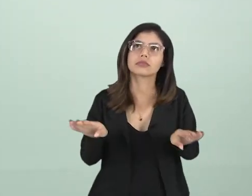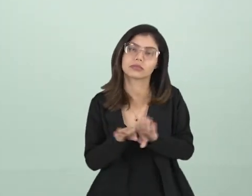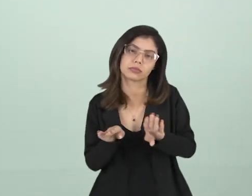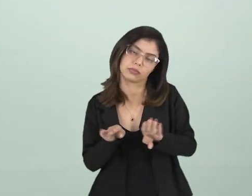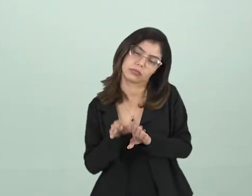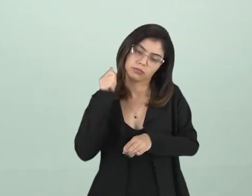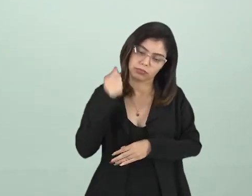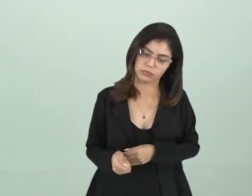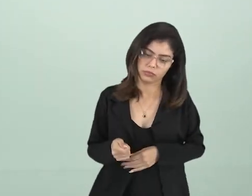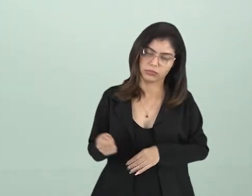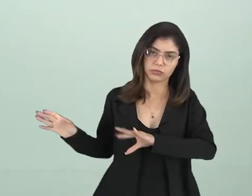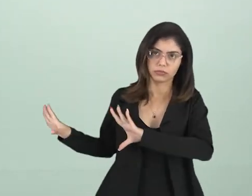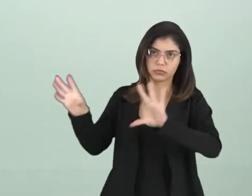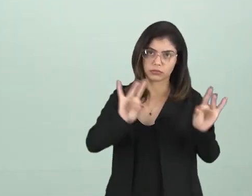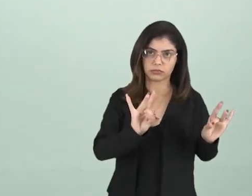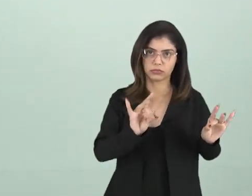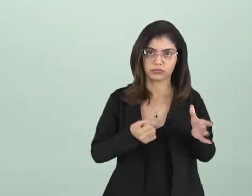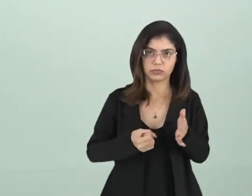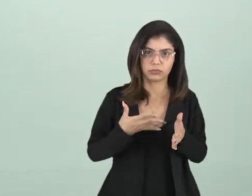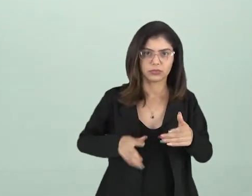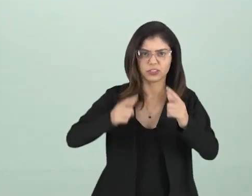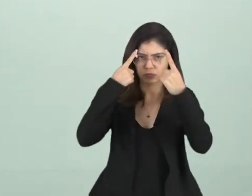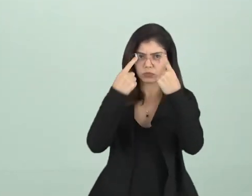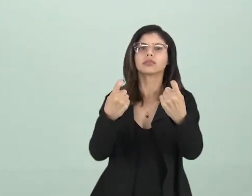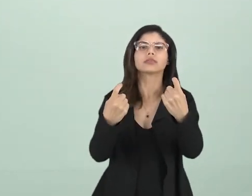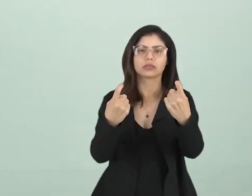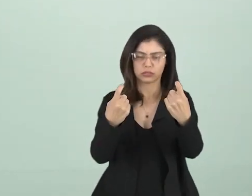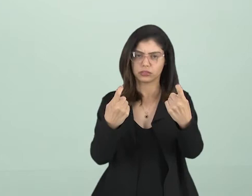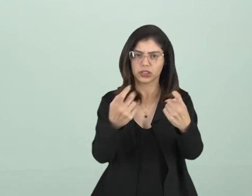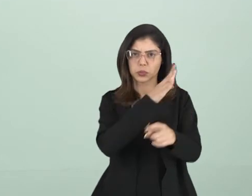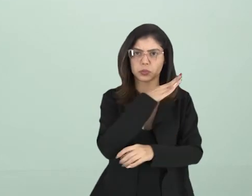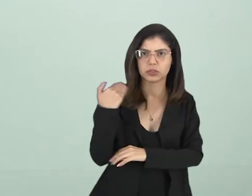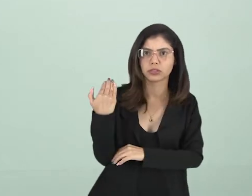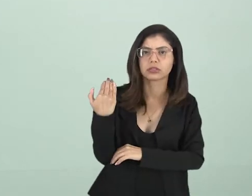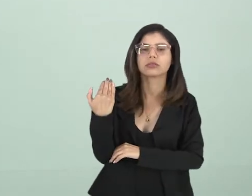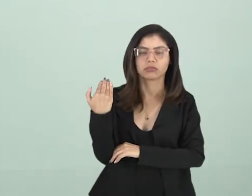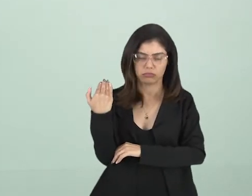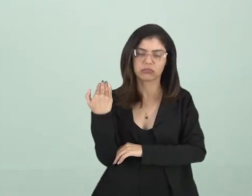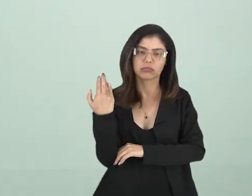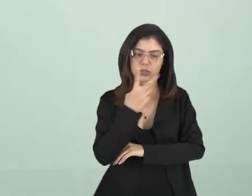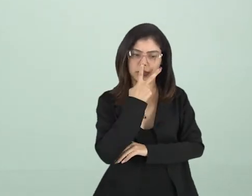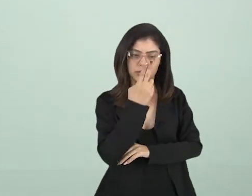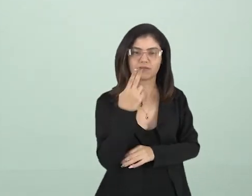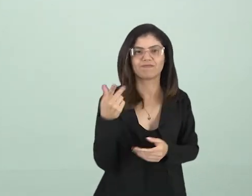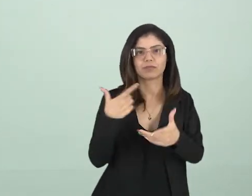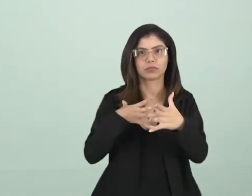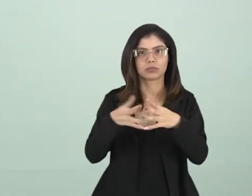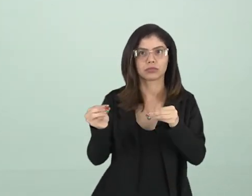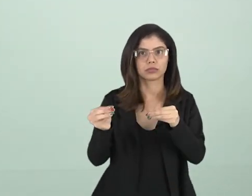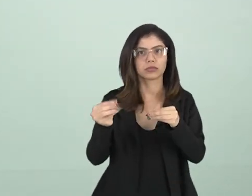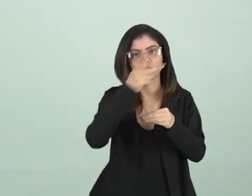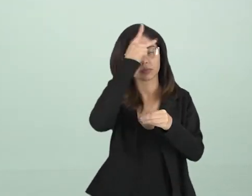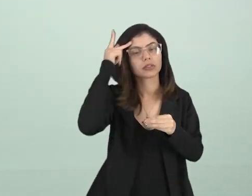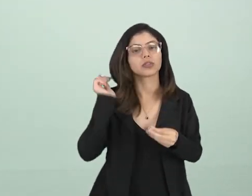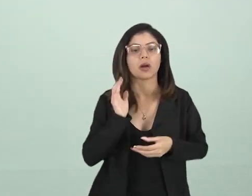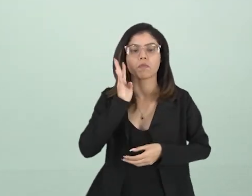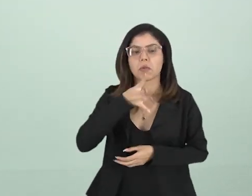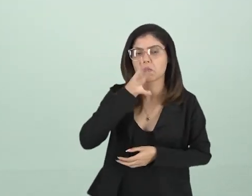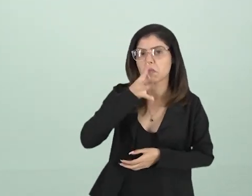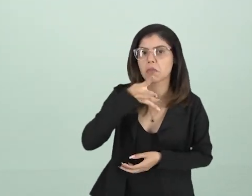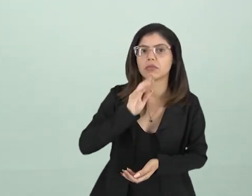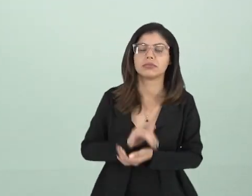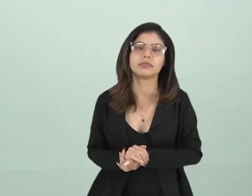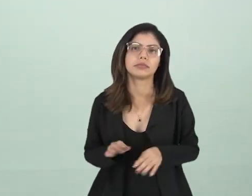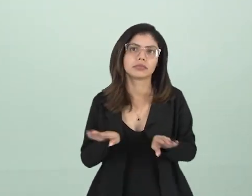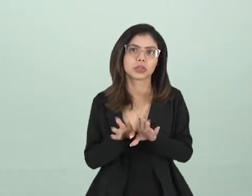a ditadura, ela traz um legado aí de muita violência, muita morte, muito desaparecimento de pessoas que criticavam, né?